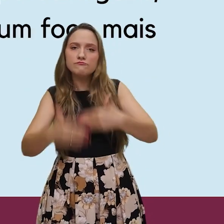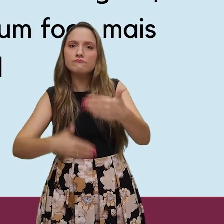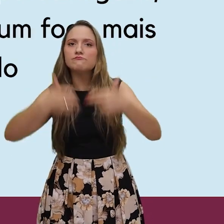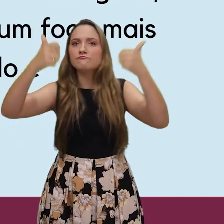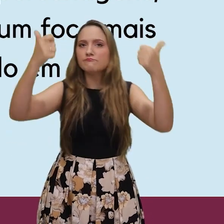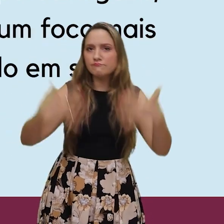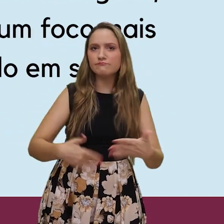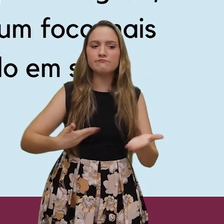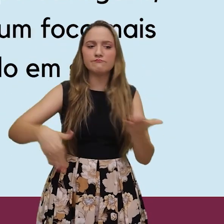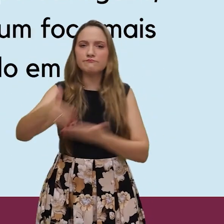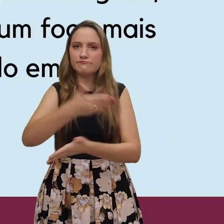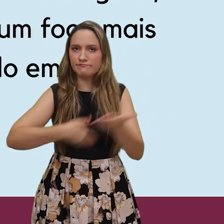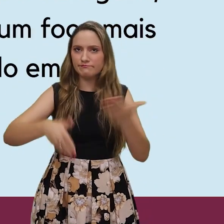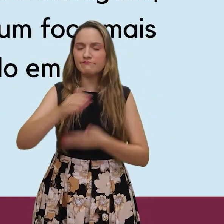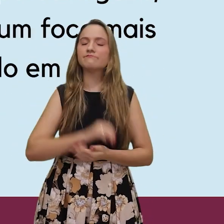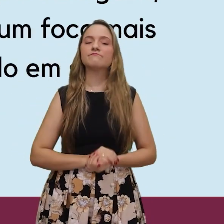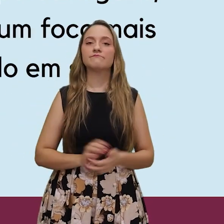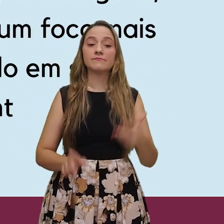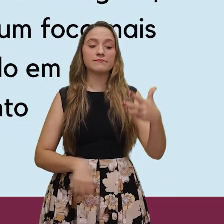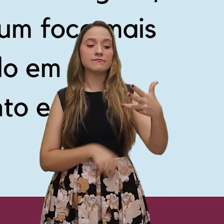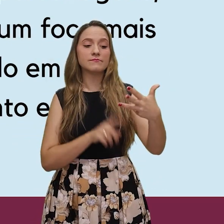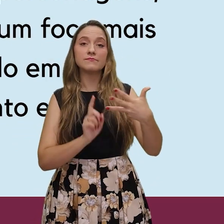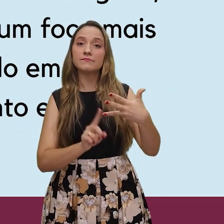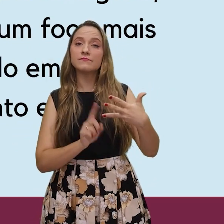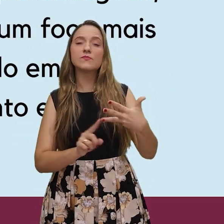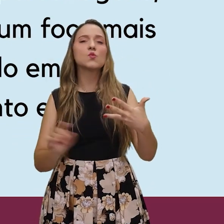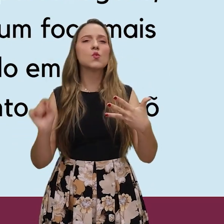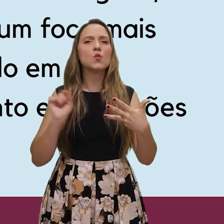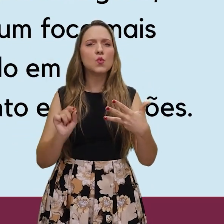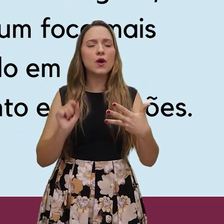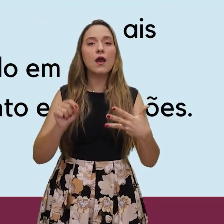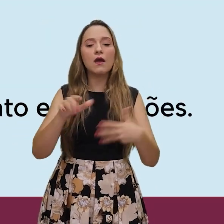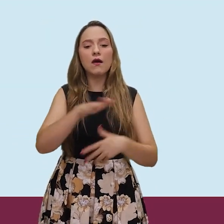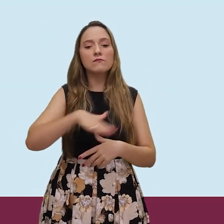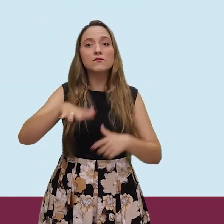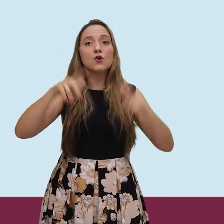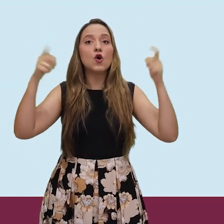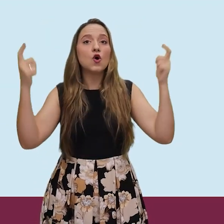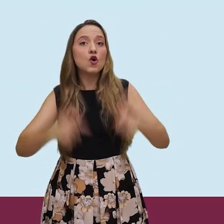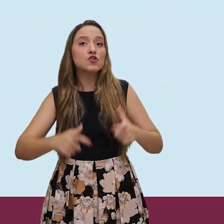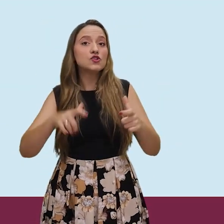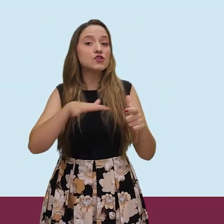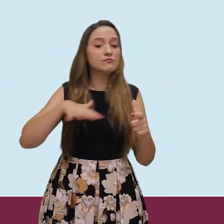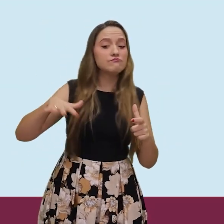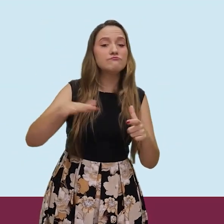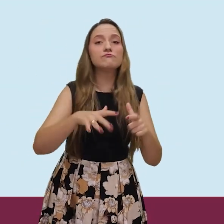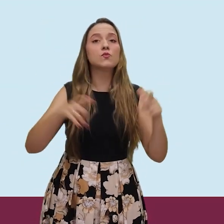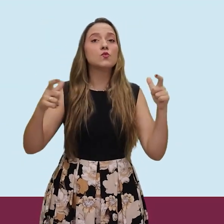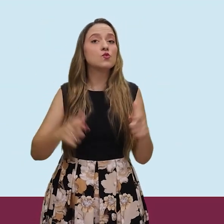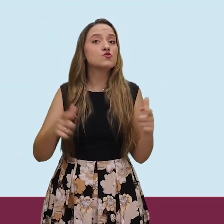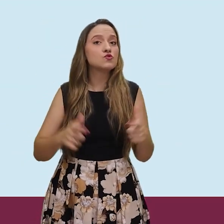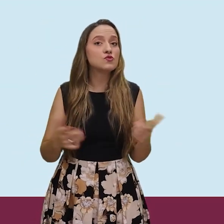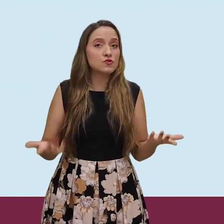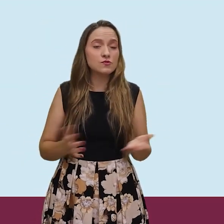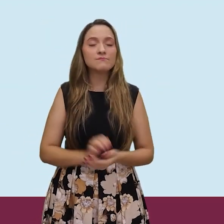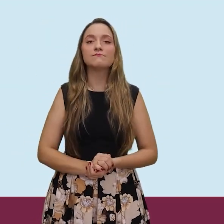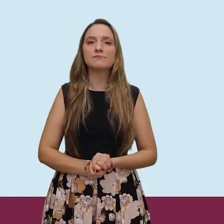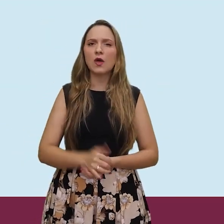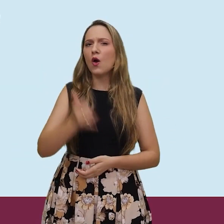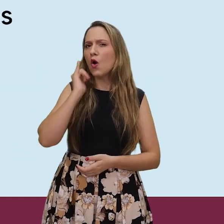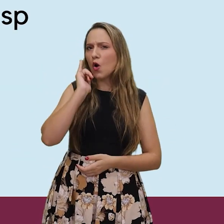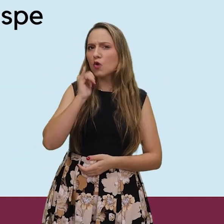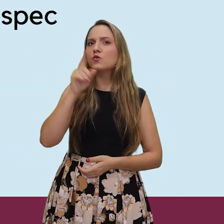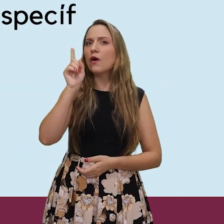mais profundo em seu desenvolvimento e interações. A quarta característica é o ambiente e o